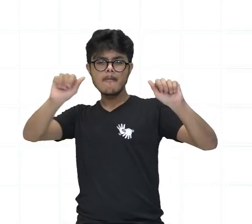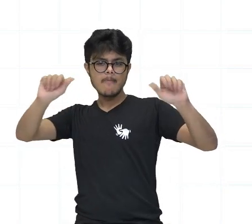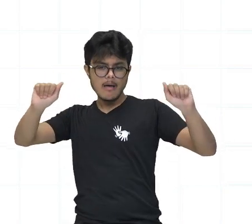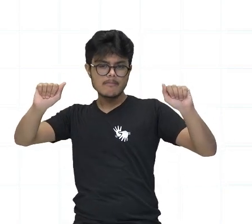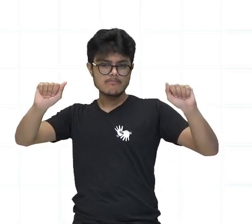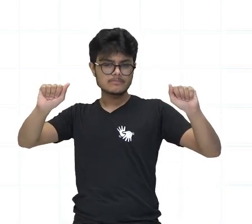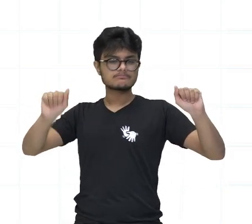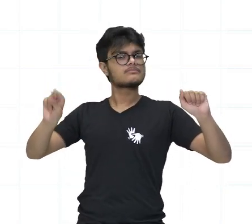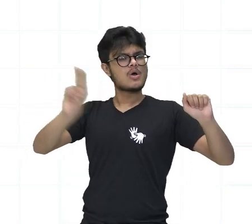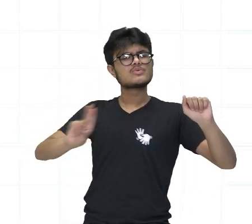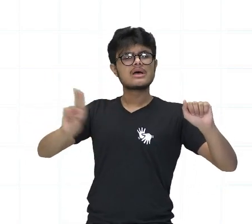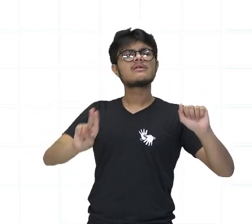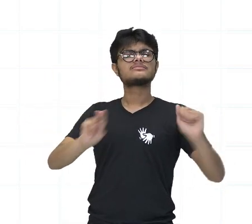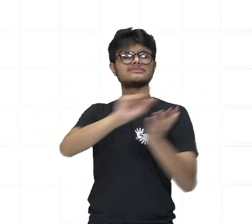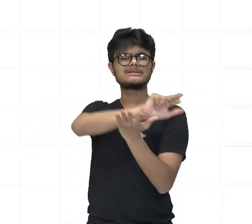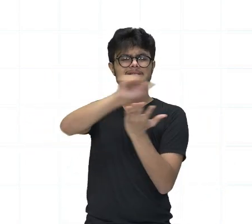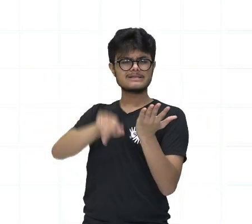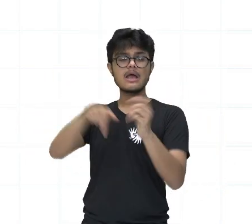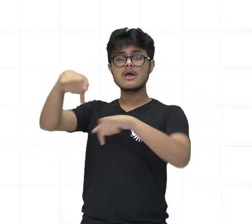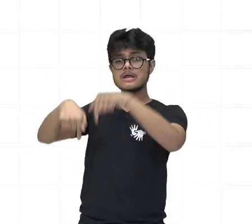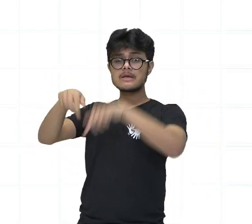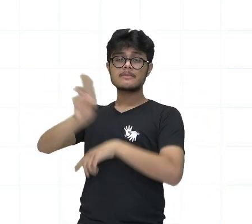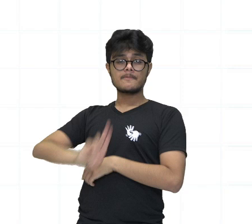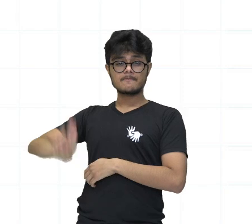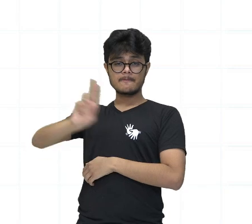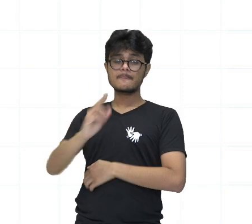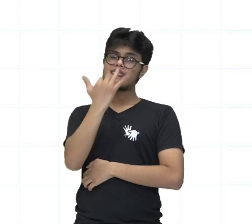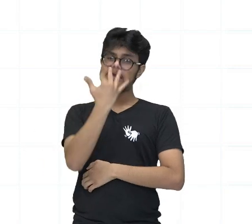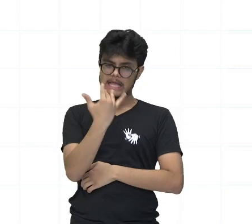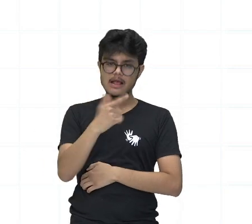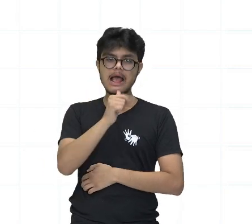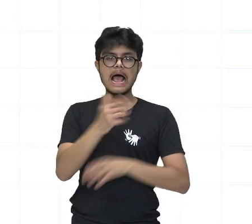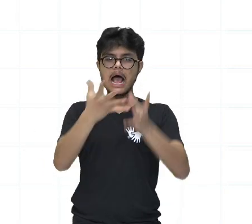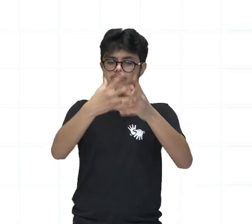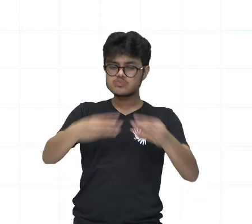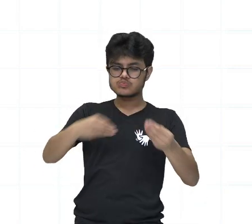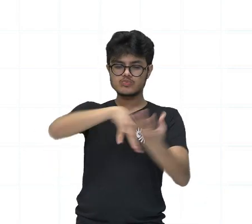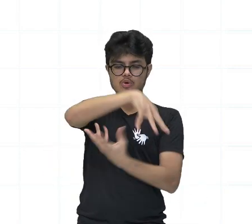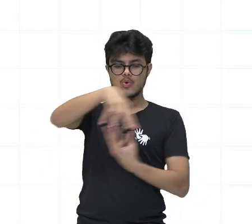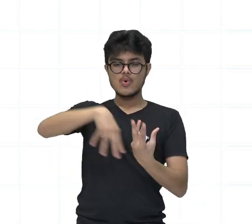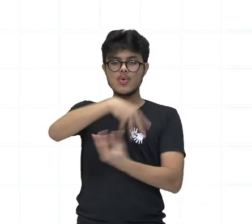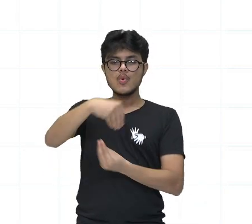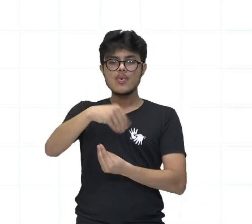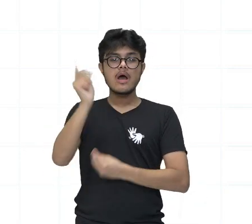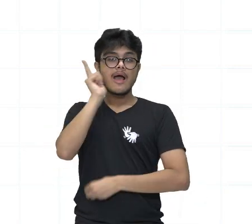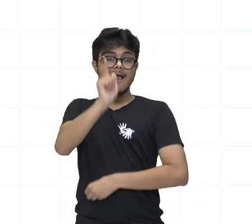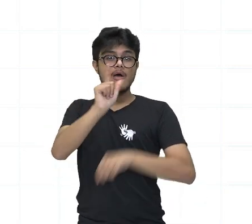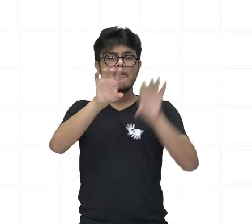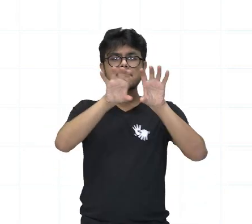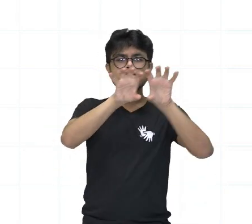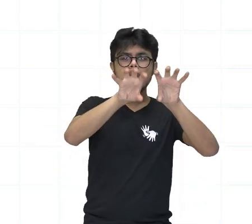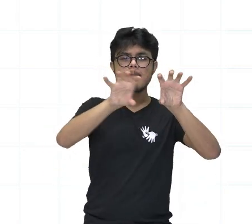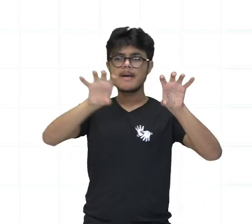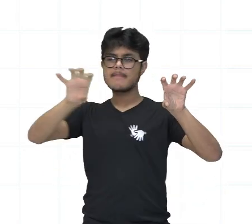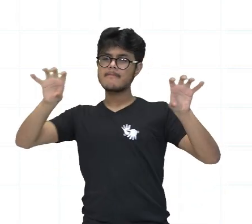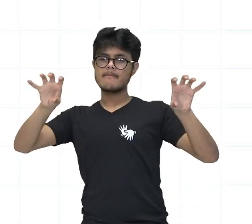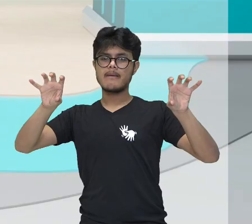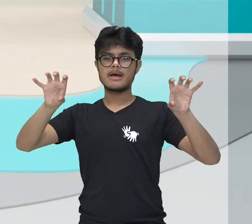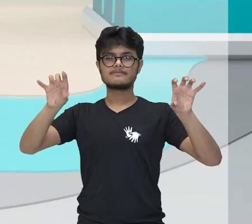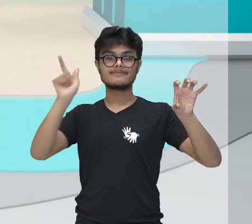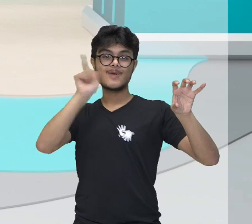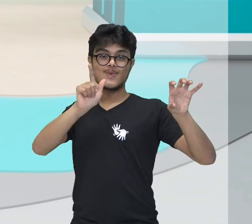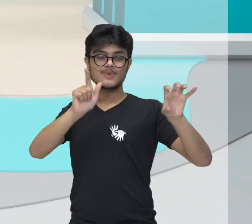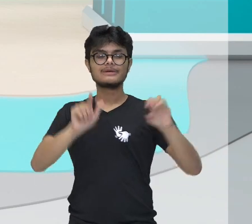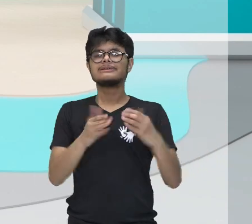cal com pigmentos diluídos em água que penetram e a eles se fundem. Então,